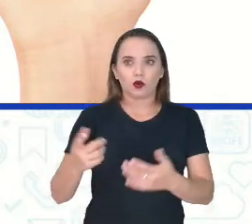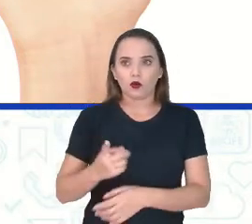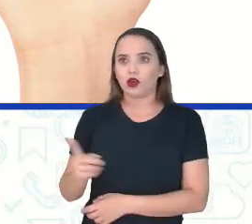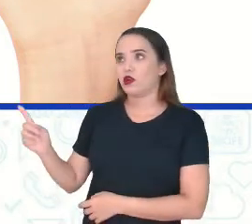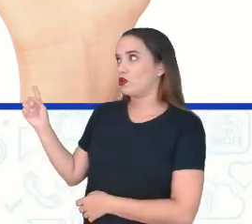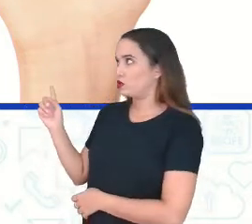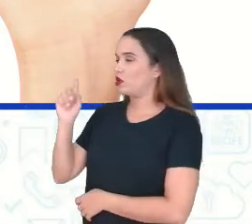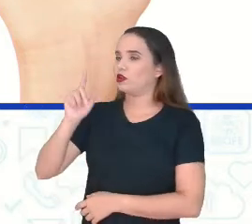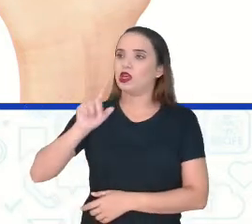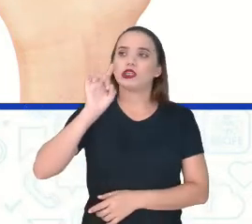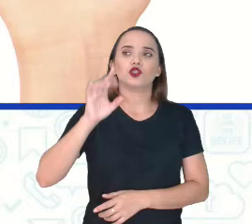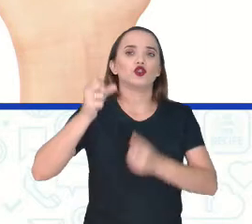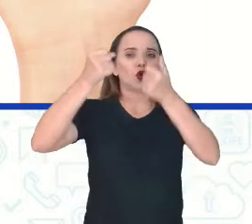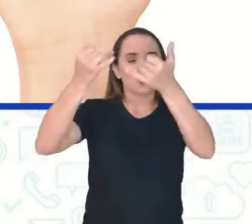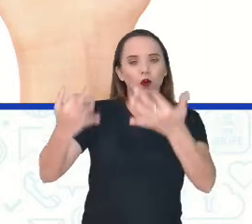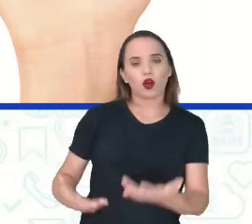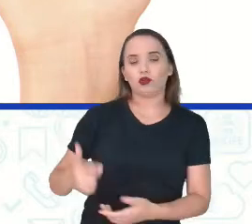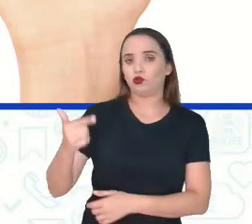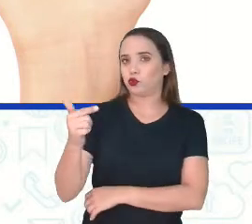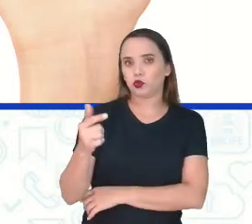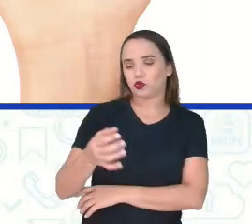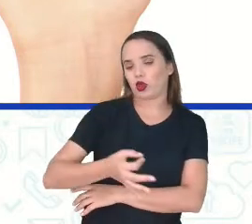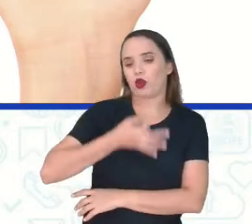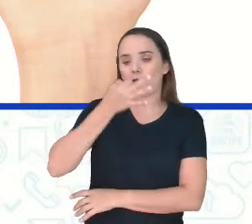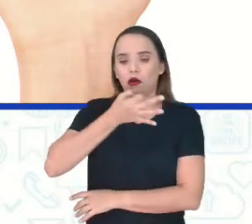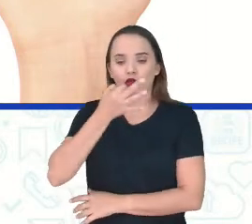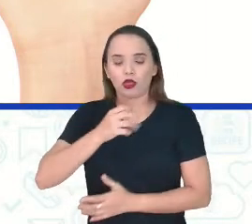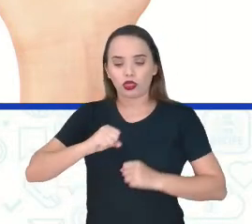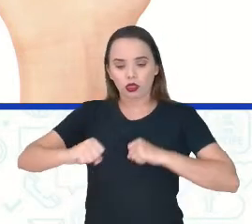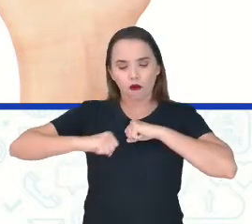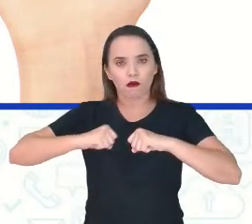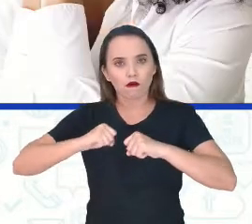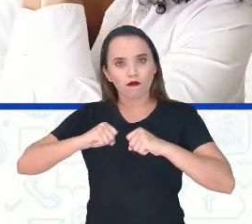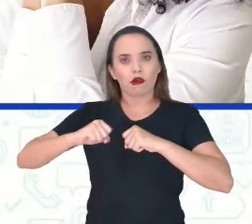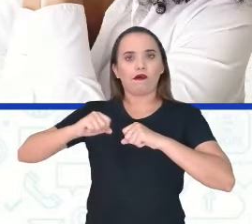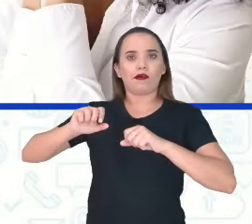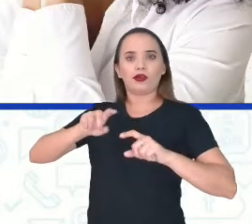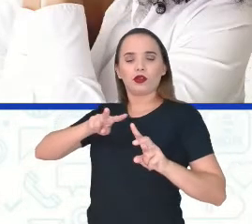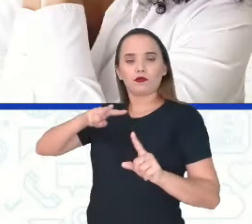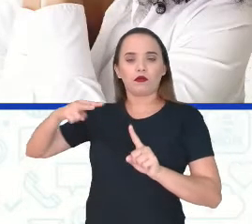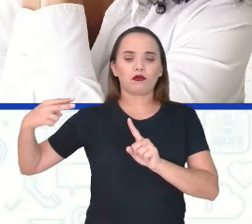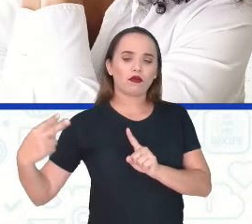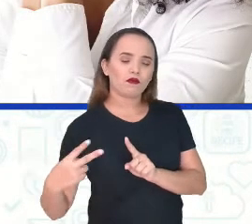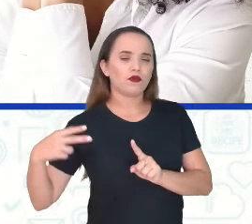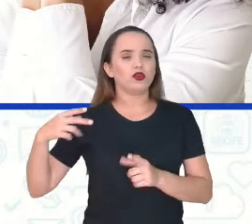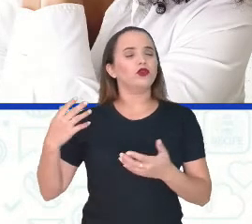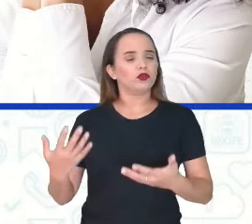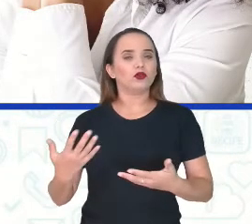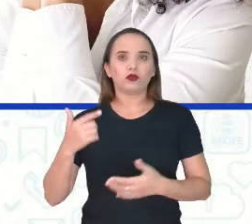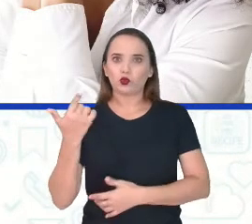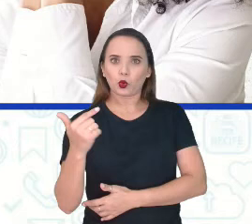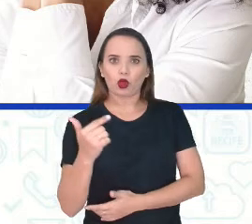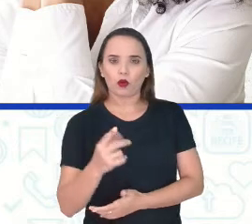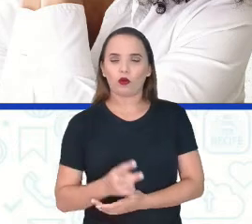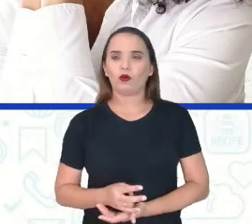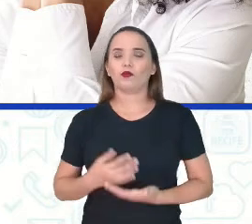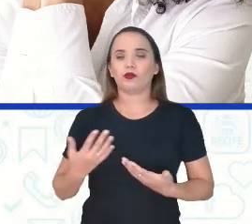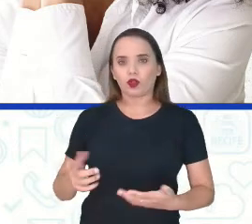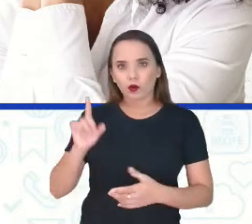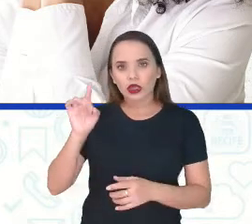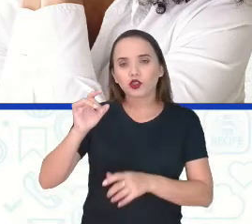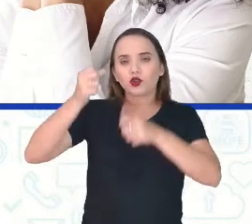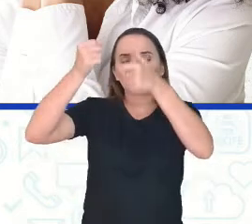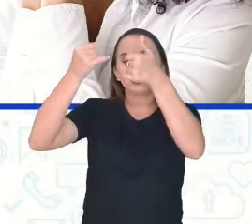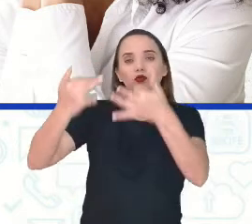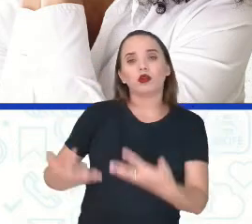defesa do ponto de vista, não há aí essa tentativa persuasiva. Então, é apenas uma descrição e, portanto,